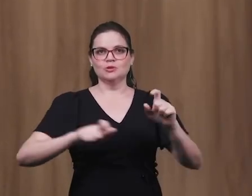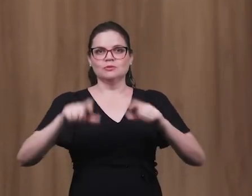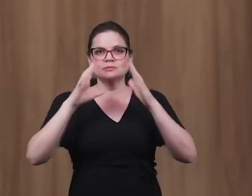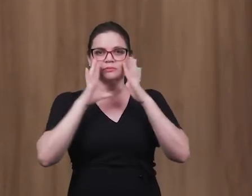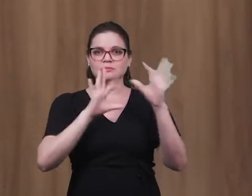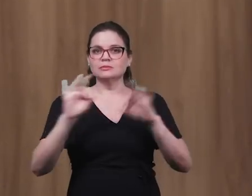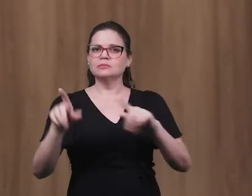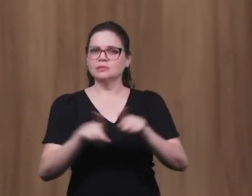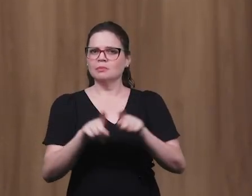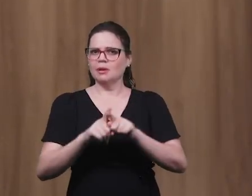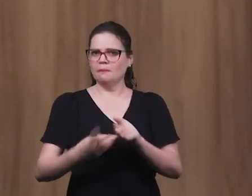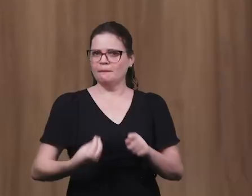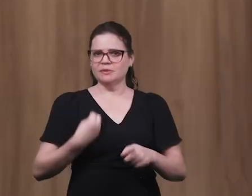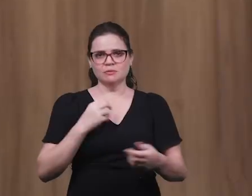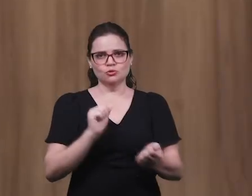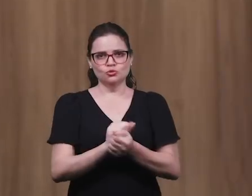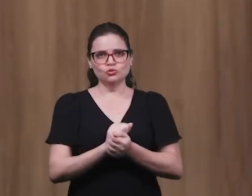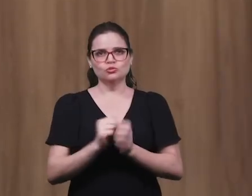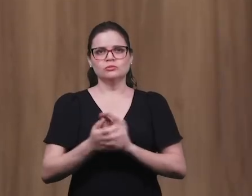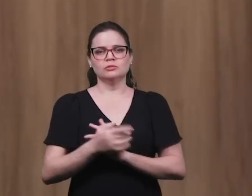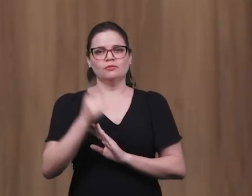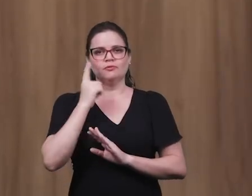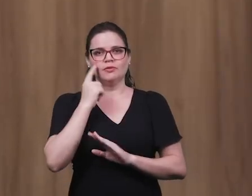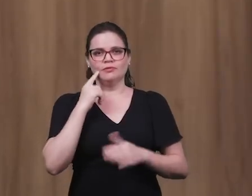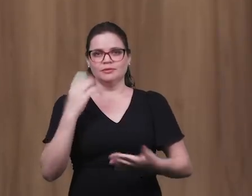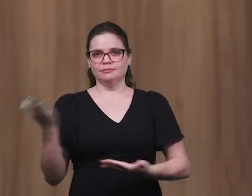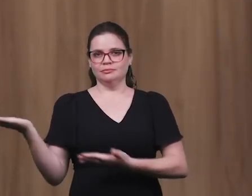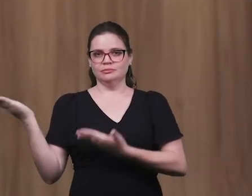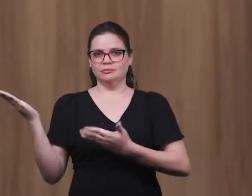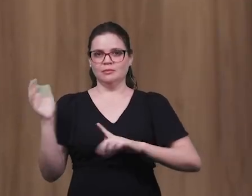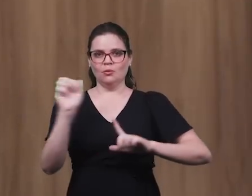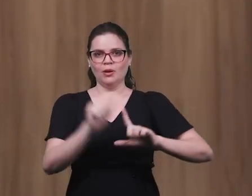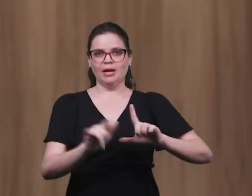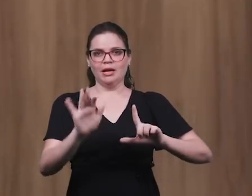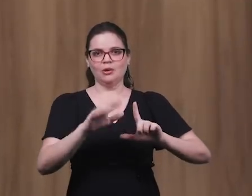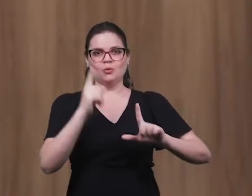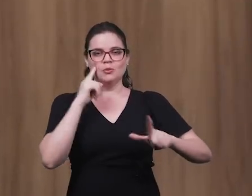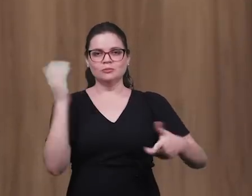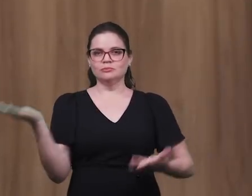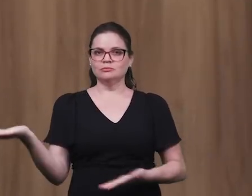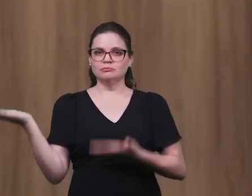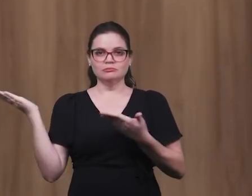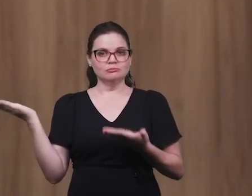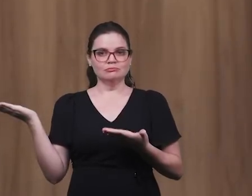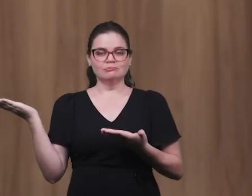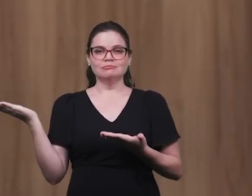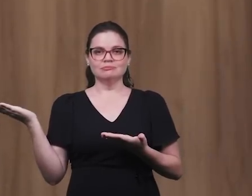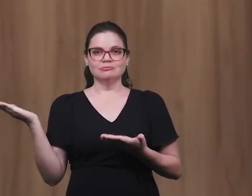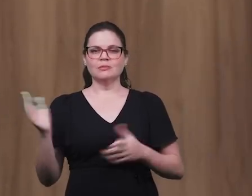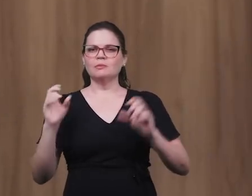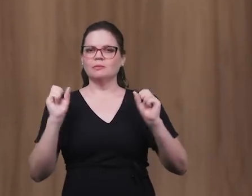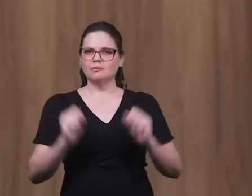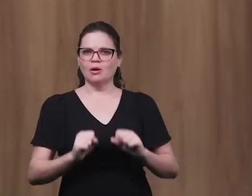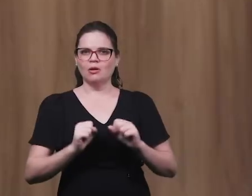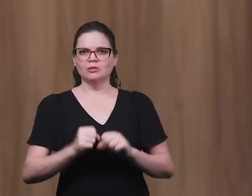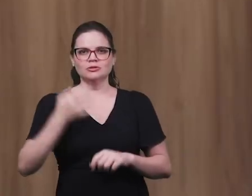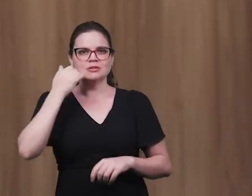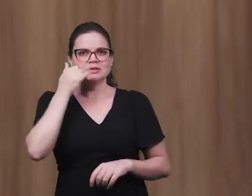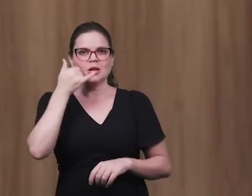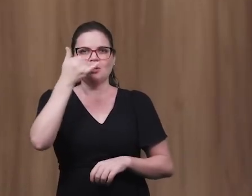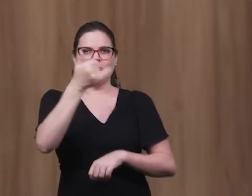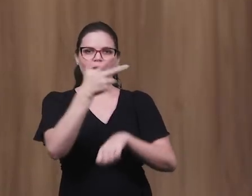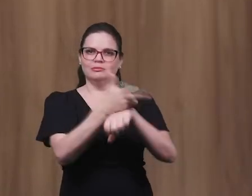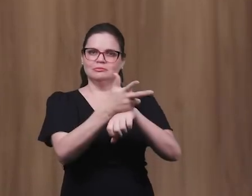para participar conosco. Vai aparecer na tela um QR Code em que você pode fazer a leitura com a câmera do